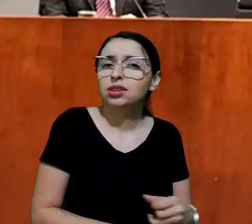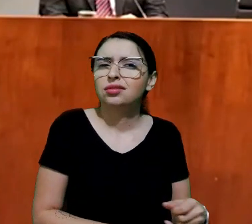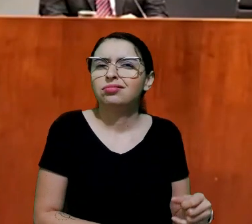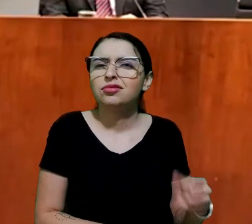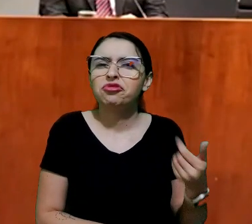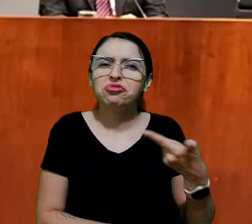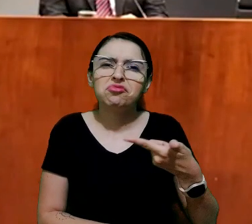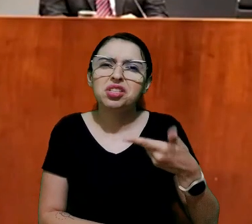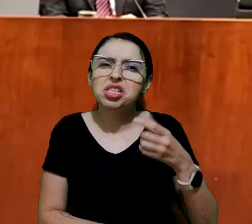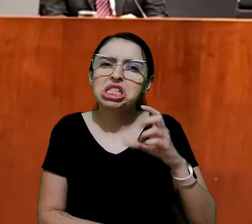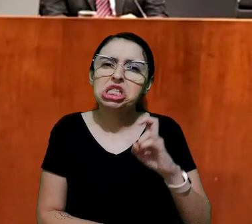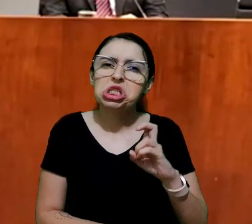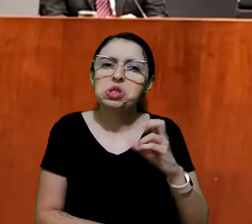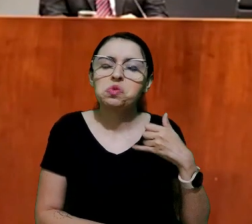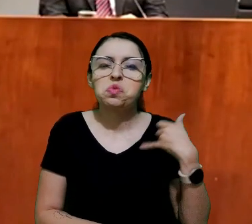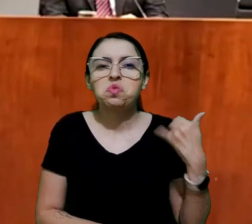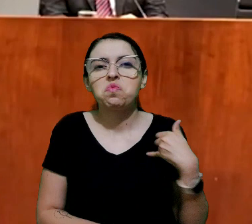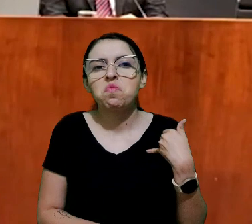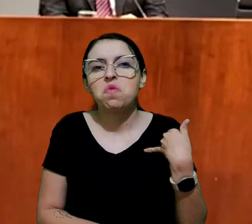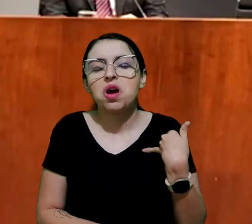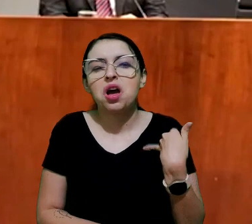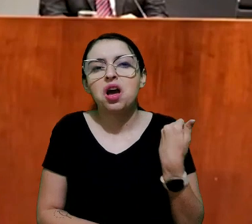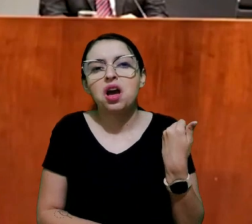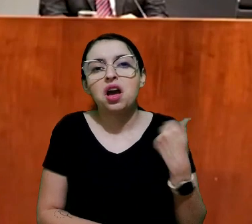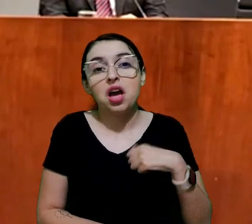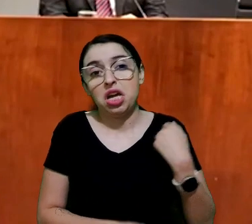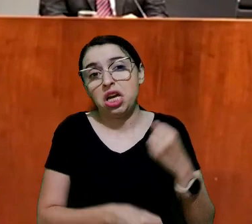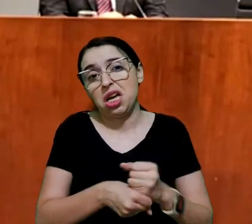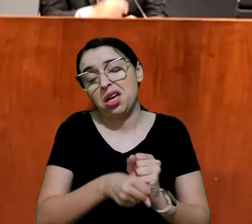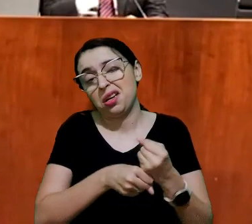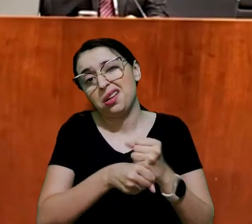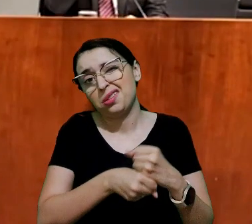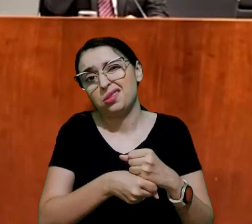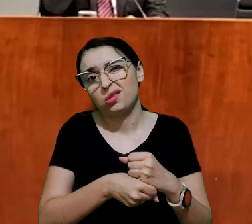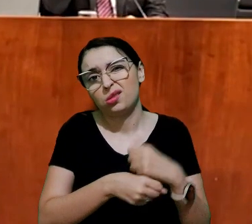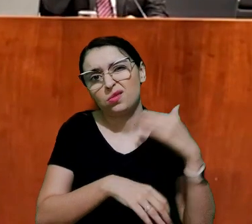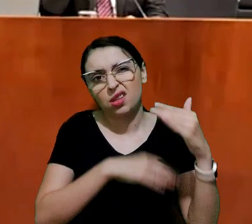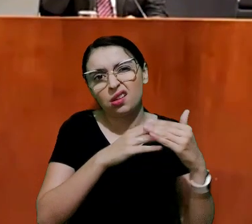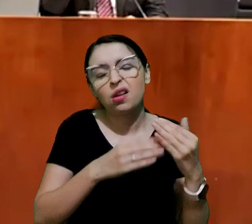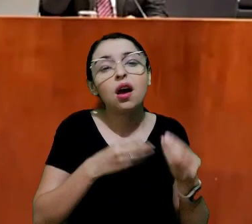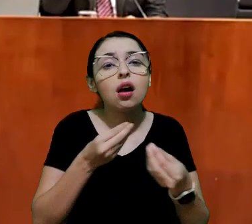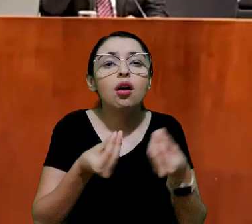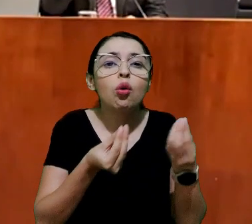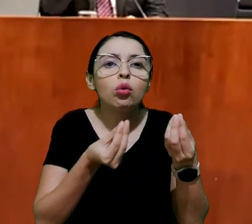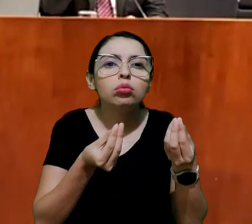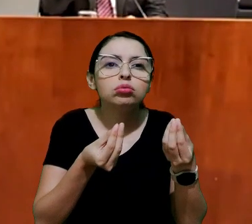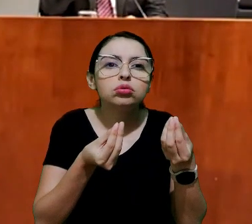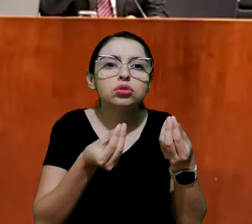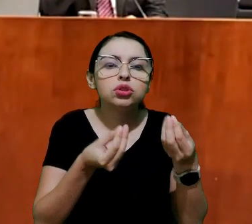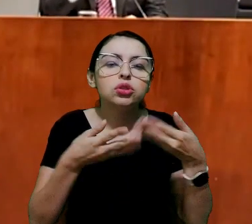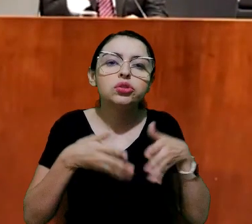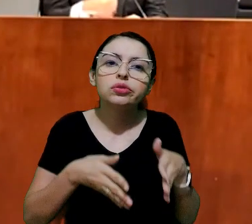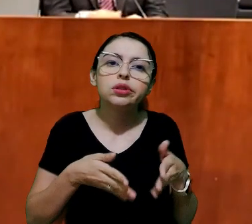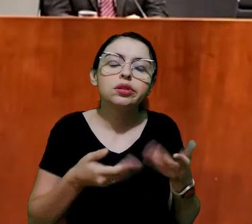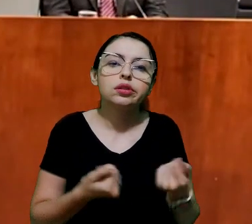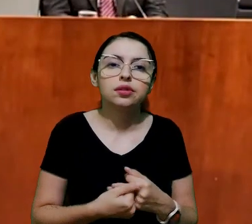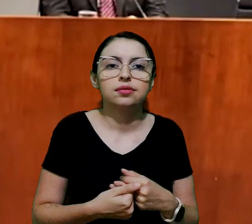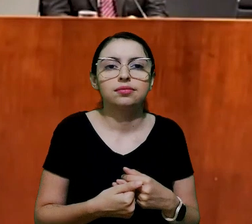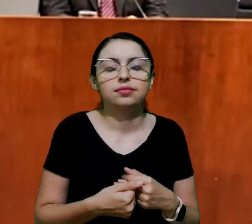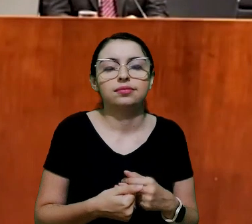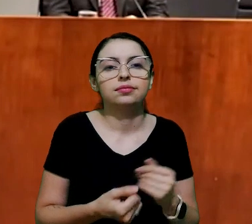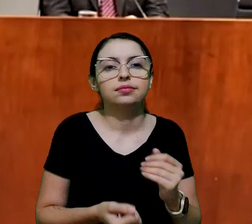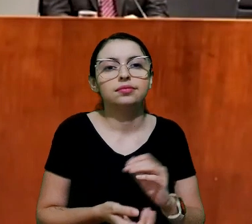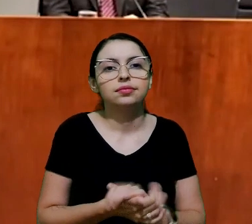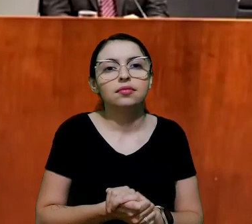se perguntará da onde eu vim. Né? São inseminações artificiais que têm gerado essa